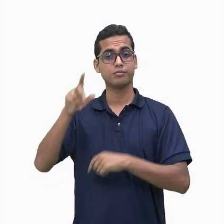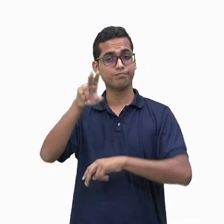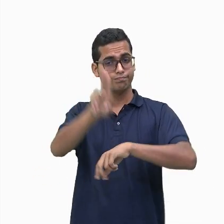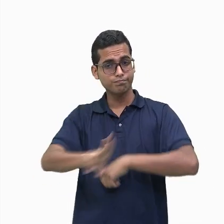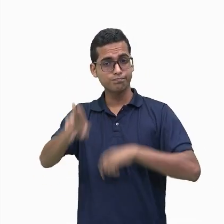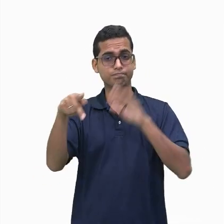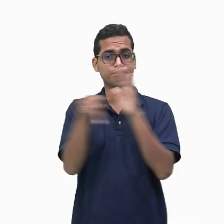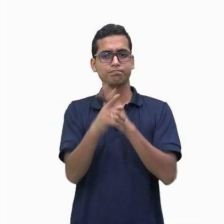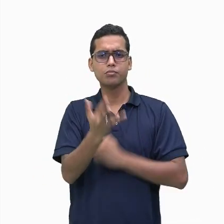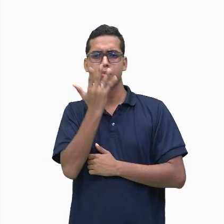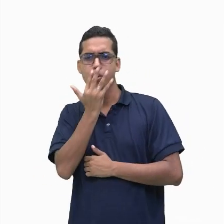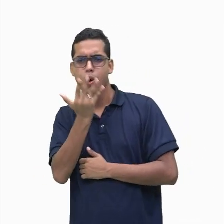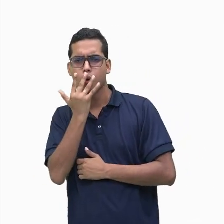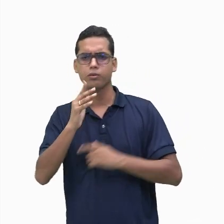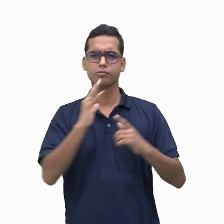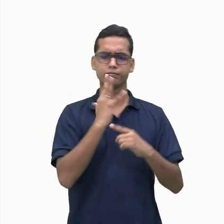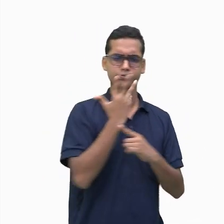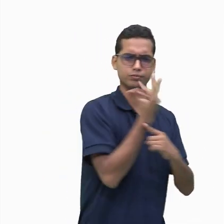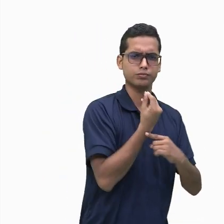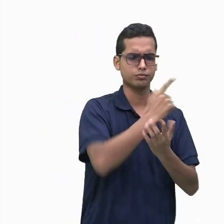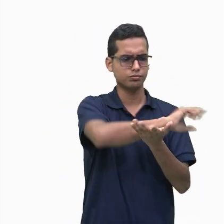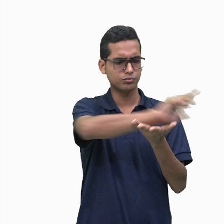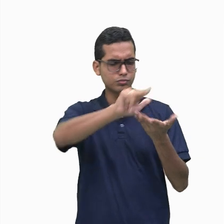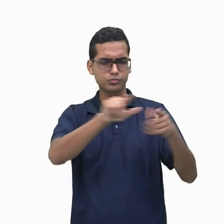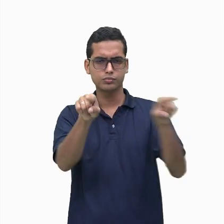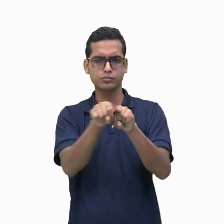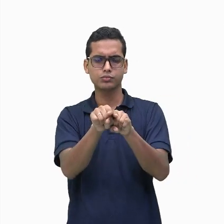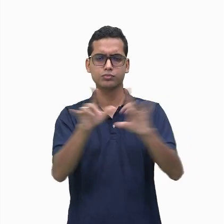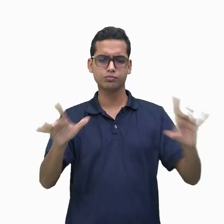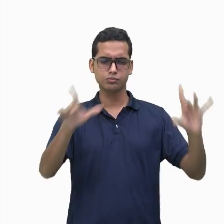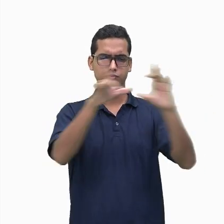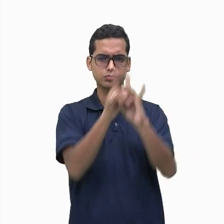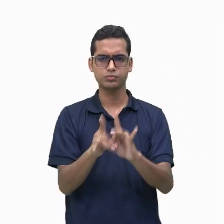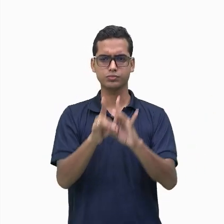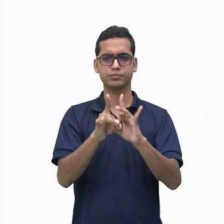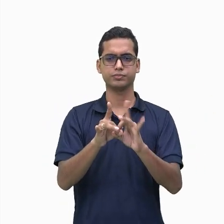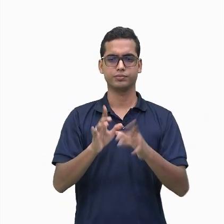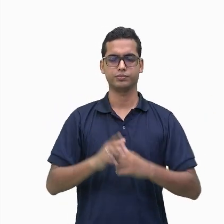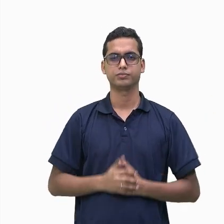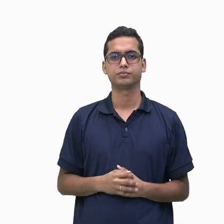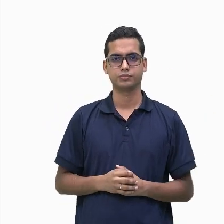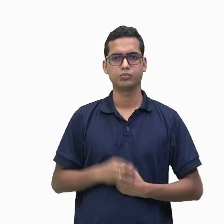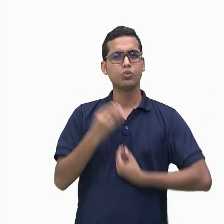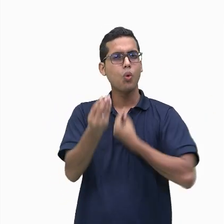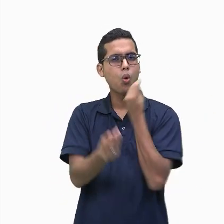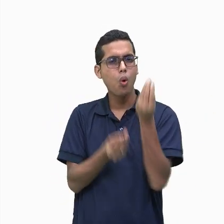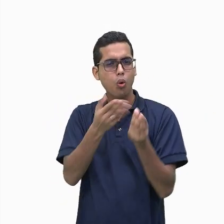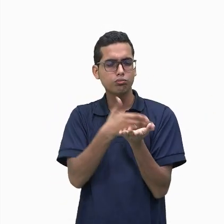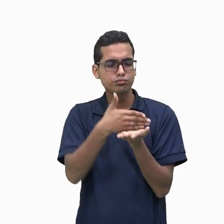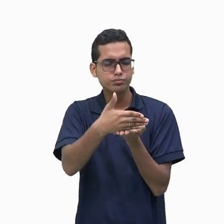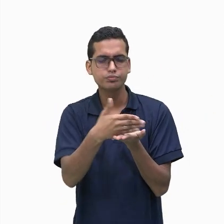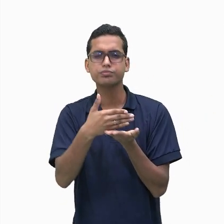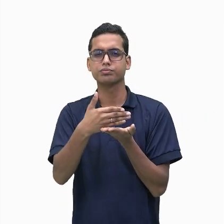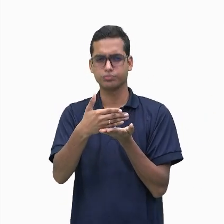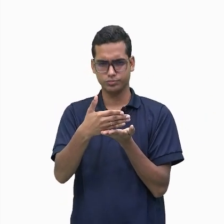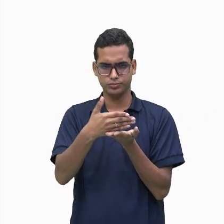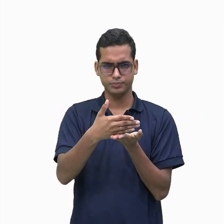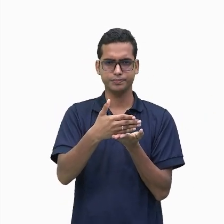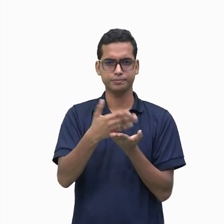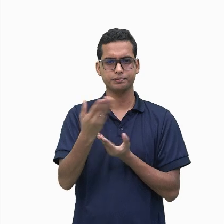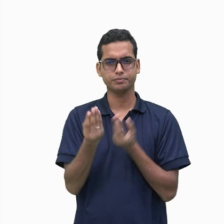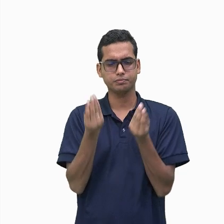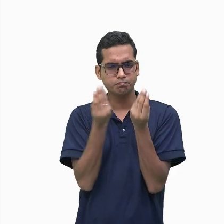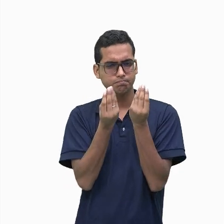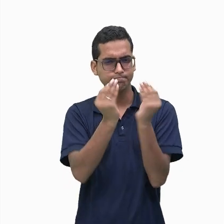e através das artes. Como é que podem inserir, né, esses elementos constitutivos da arte? São os